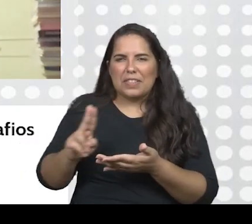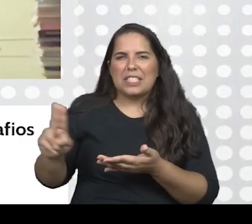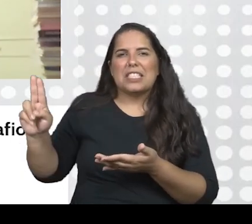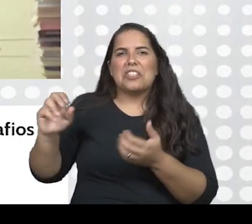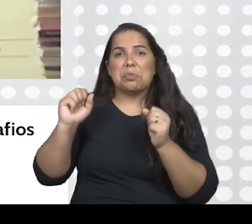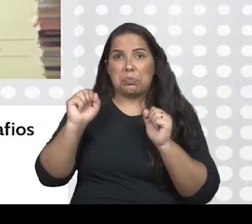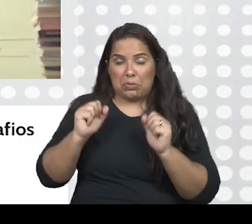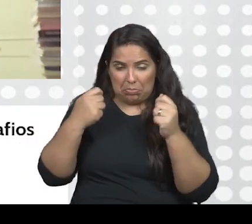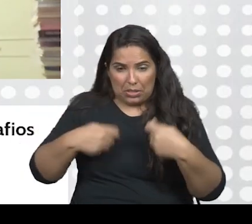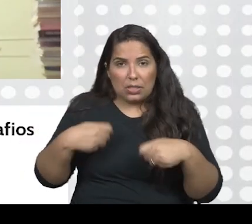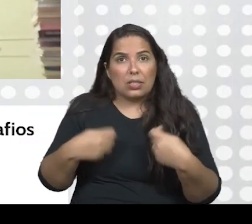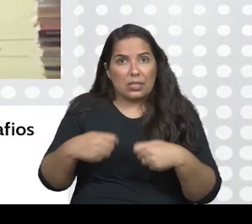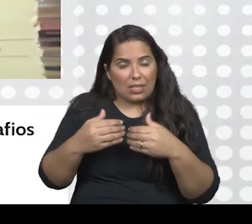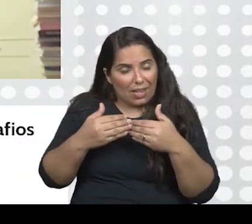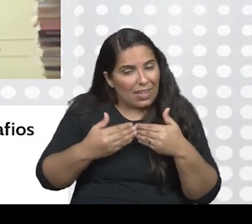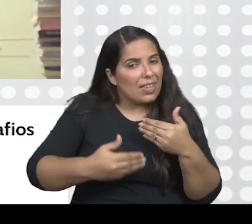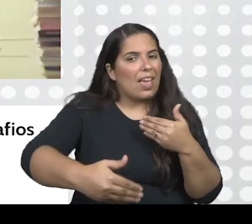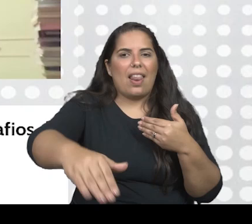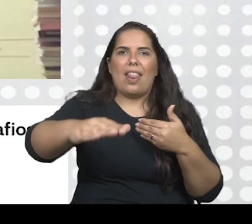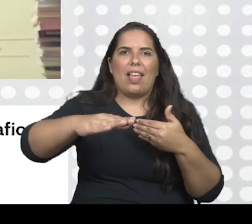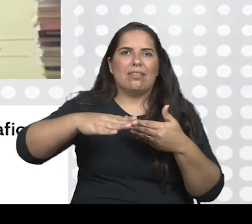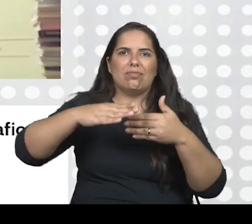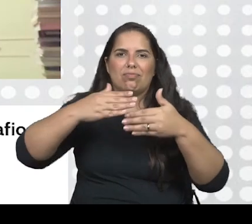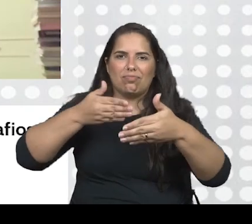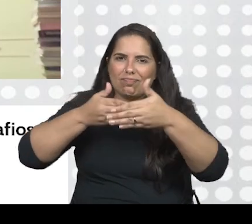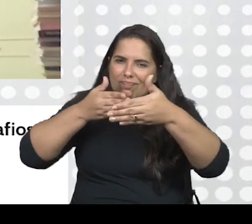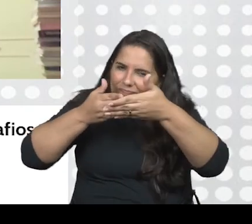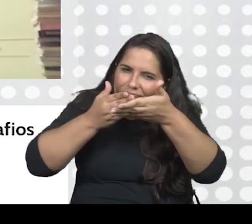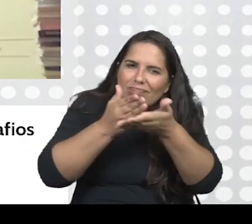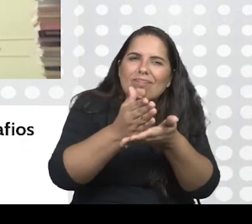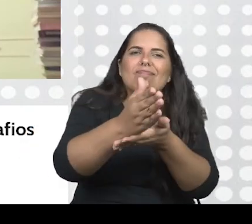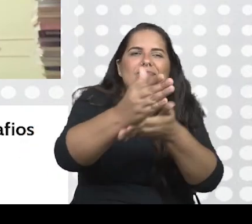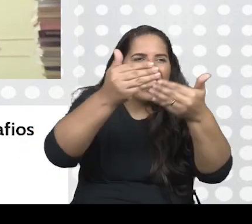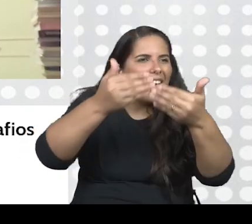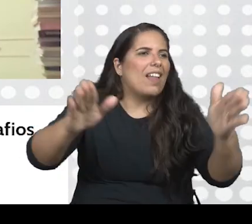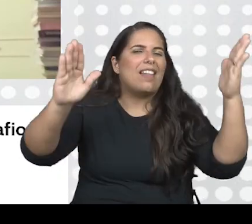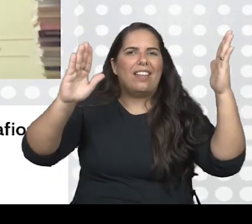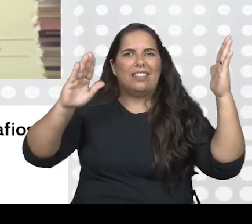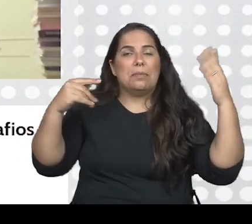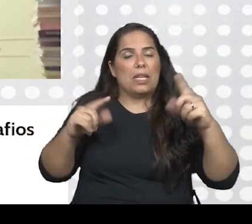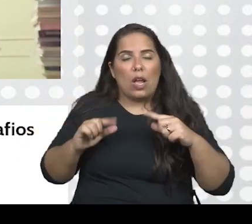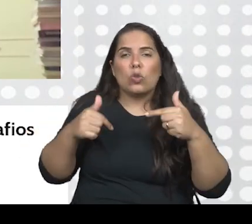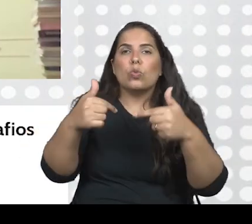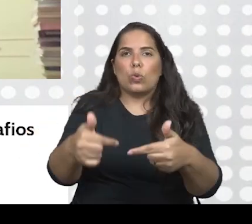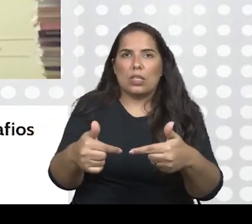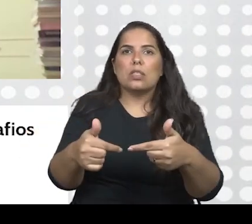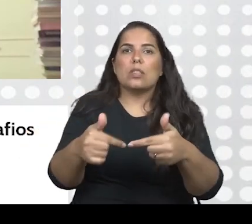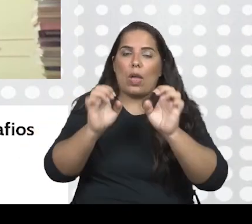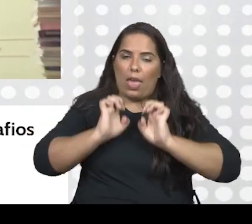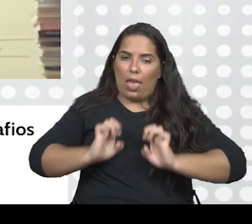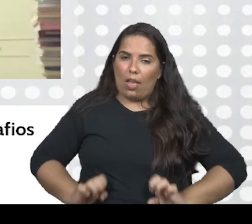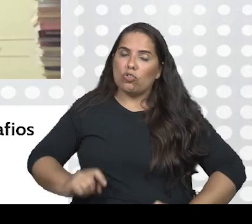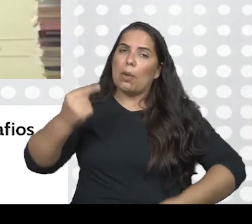ela precisa ir além dos seus muros, ela precisa ter uma atuação ética e